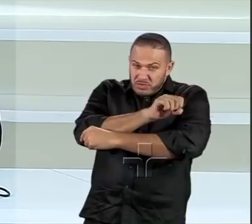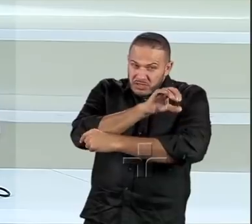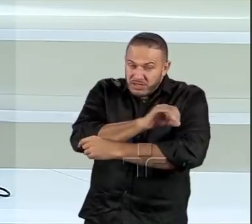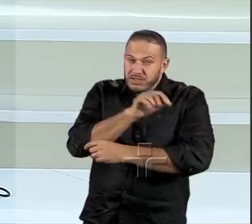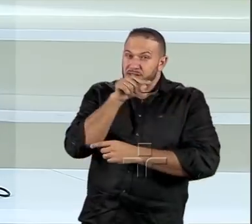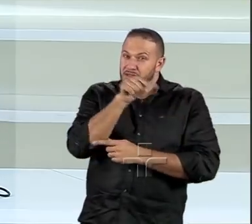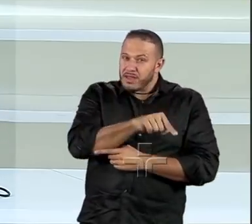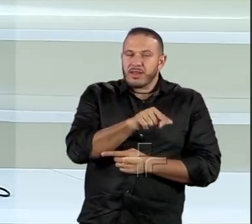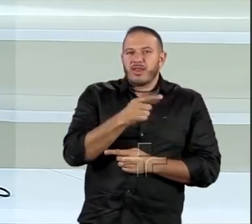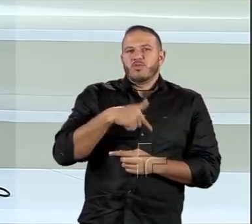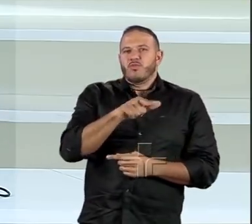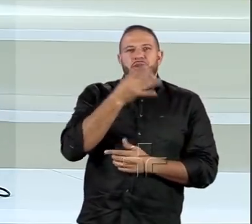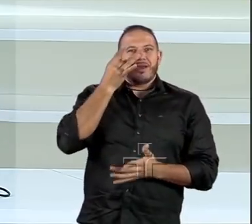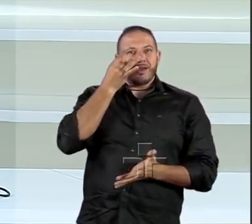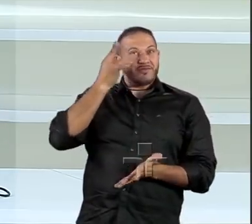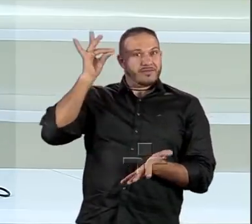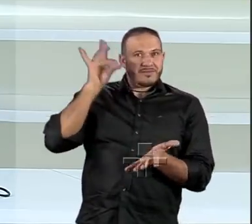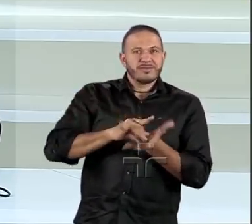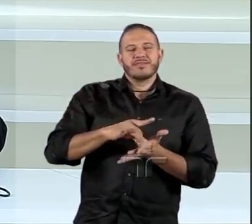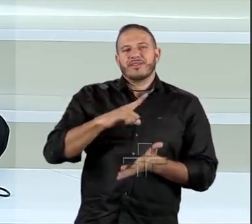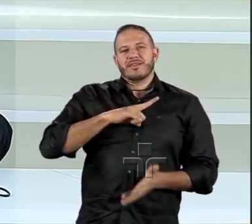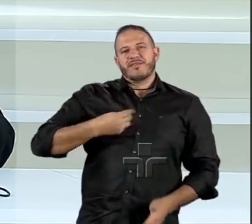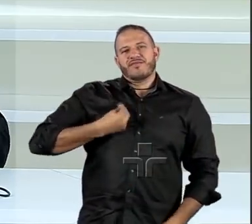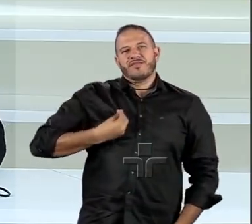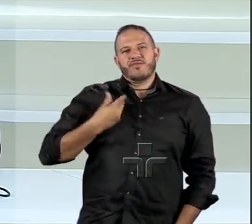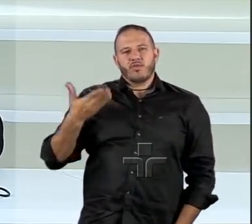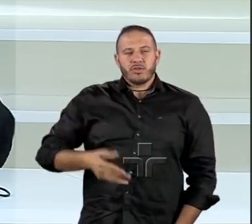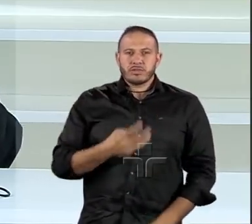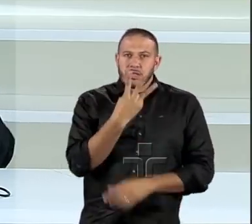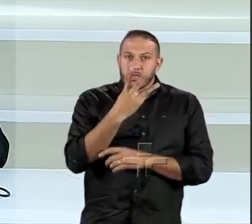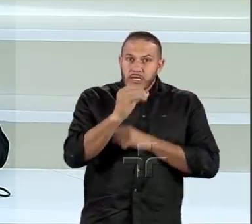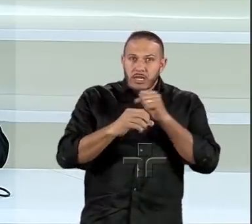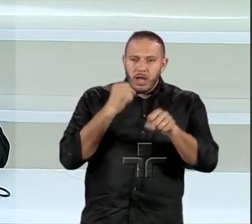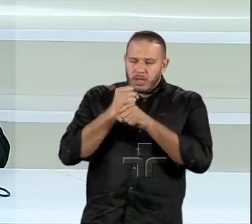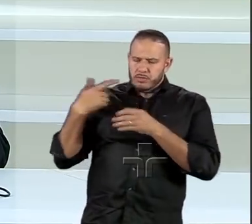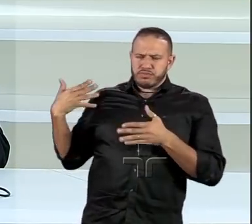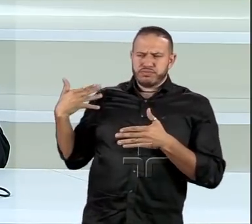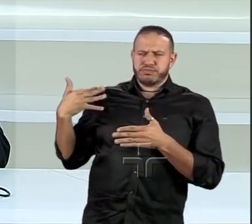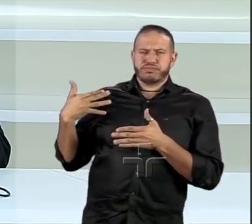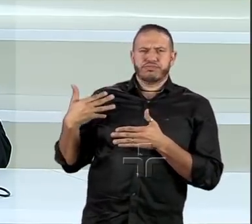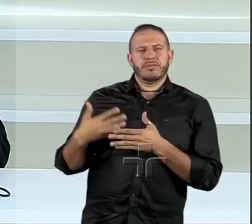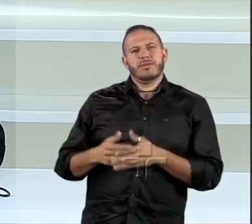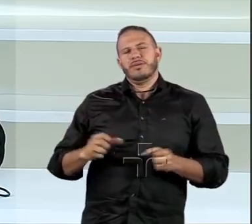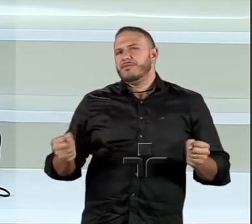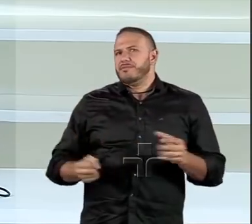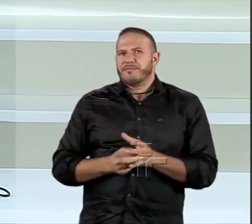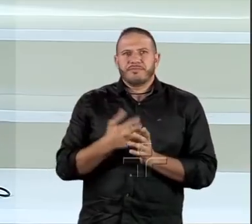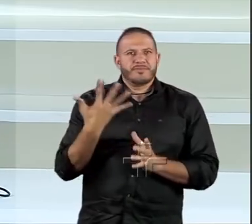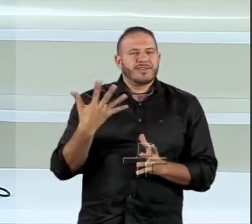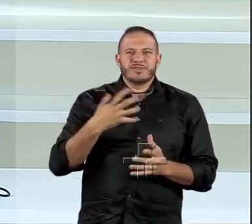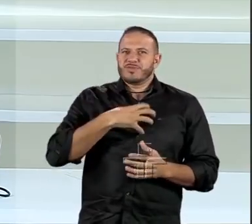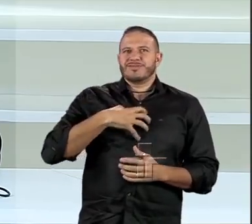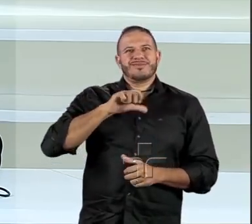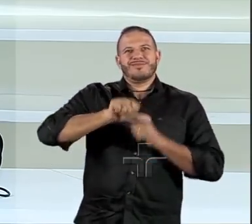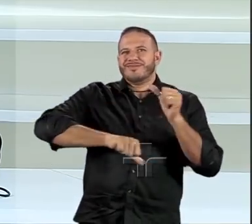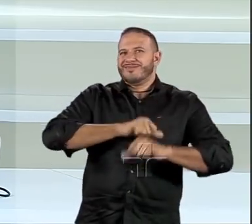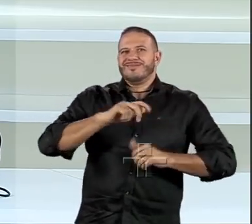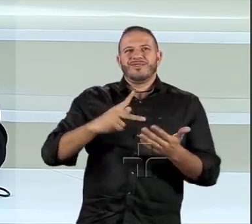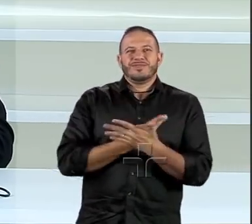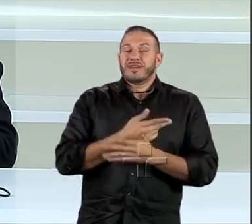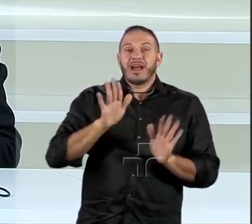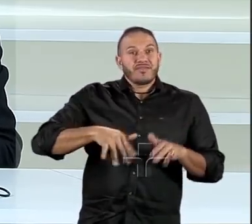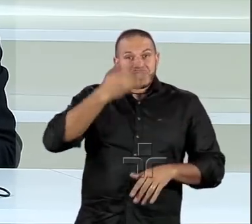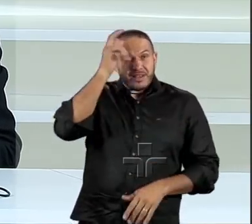é a realidade que nós vivenciamos hoje. Em 30 anos, muitas situações aconteceram. E o brasileiro muitas vezes não